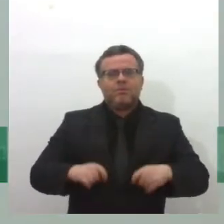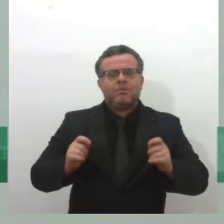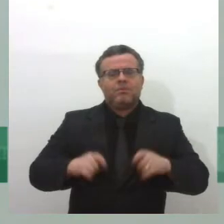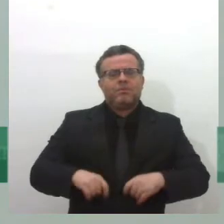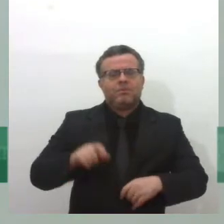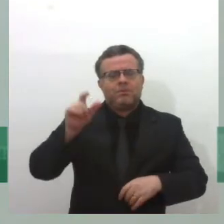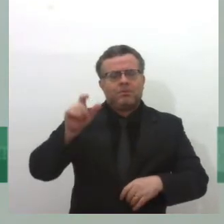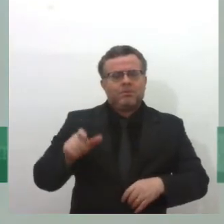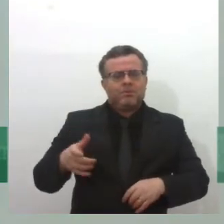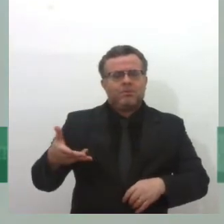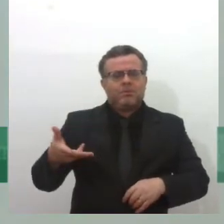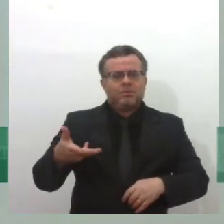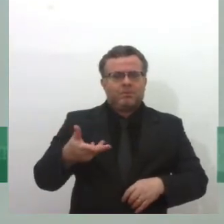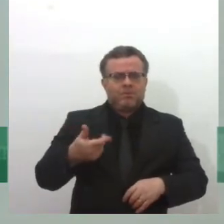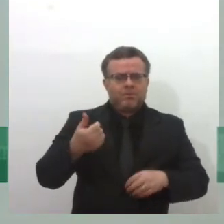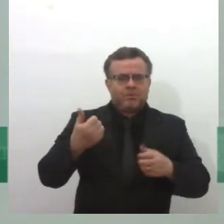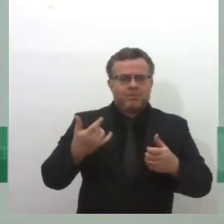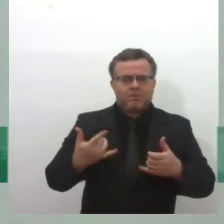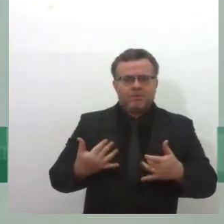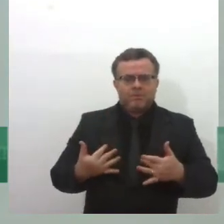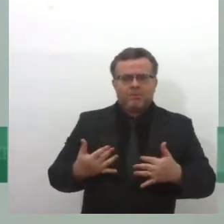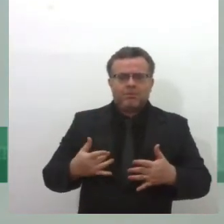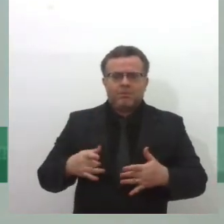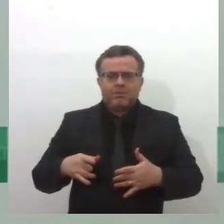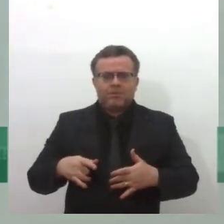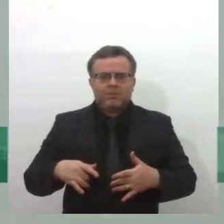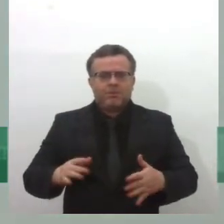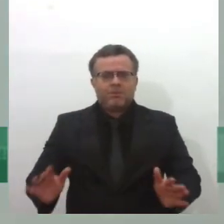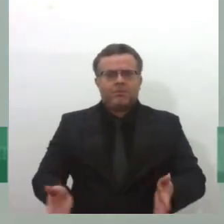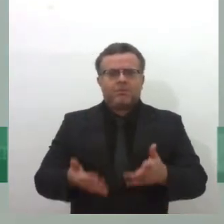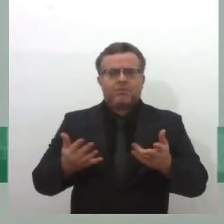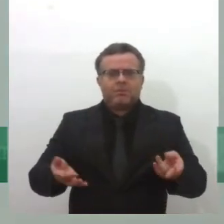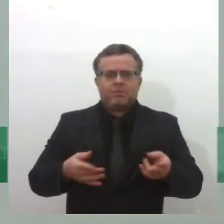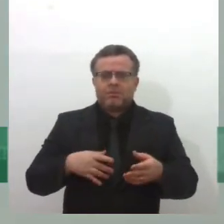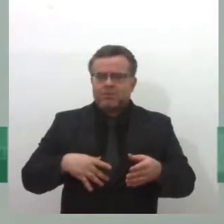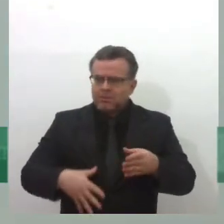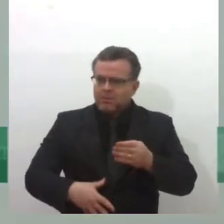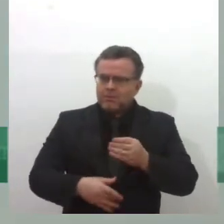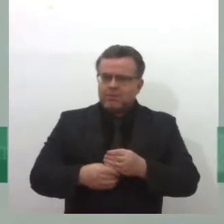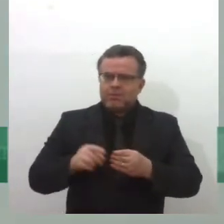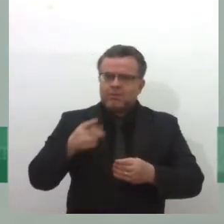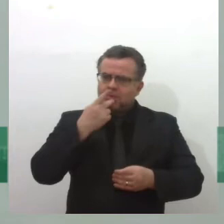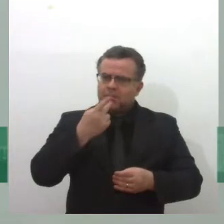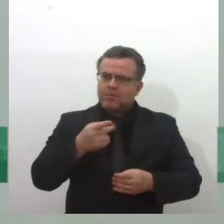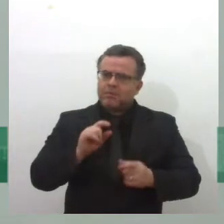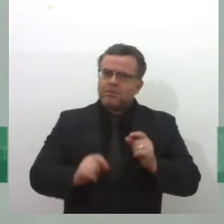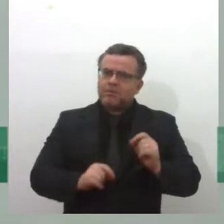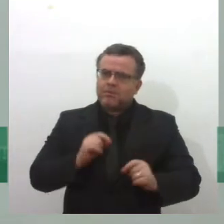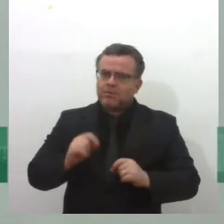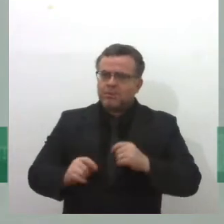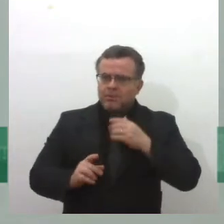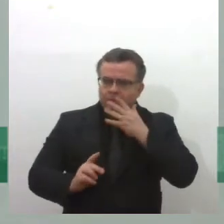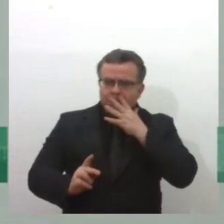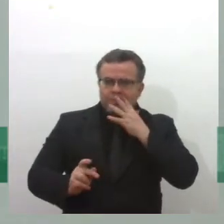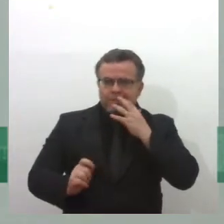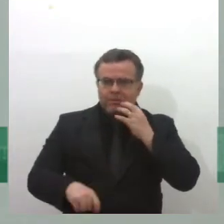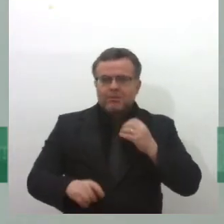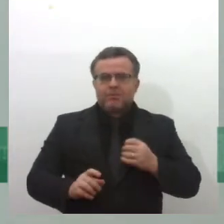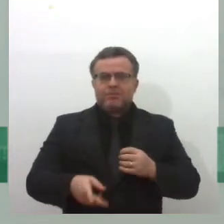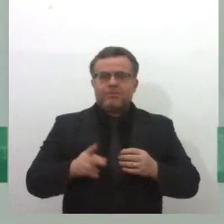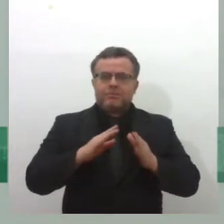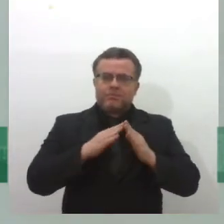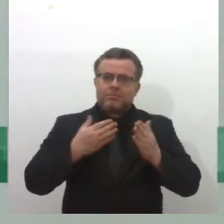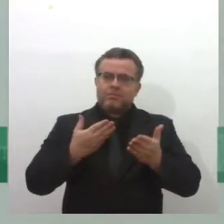adequada, e reforçar o que o João Dória, inclusive, colocou, que já existe esse trabalho nas escolas.